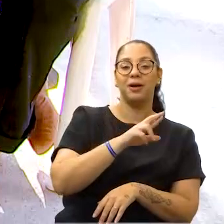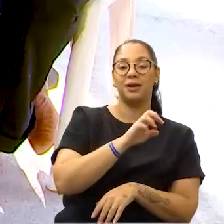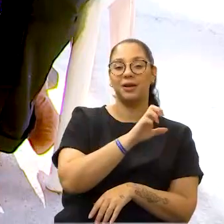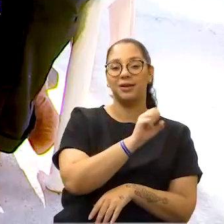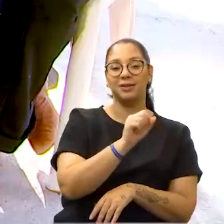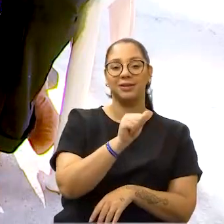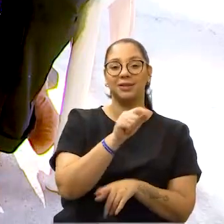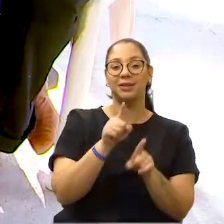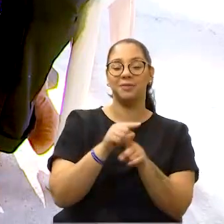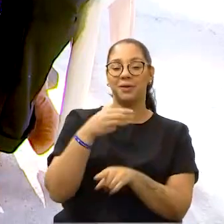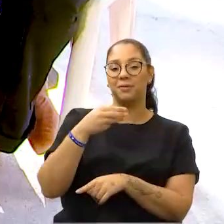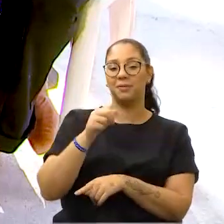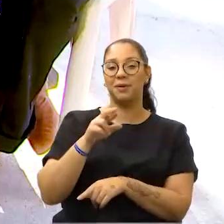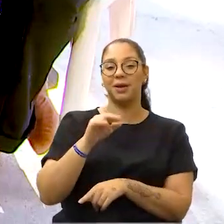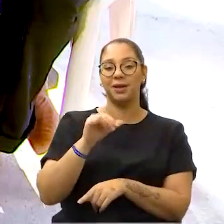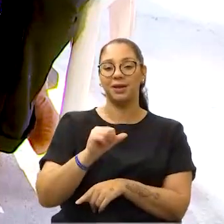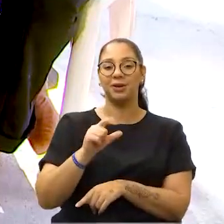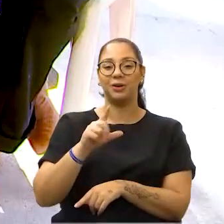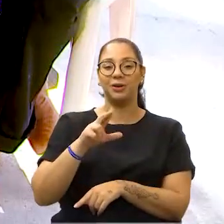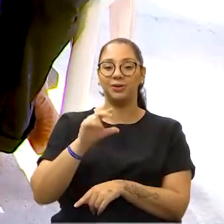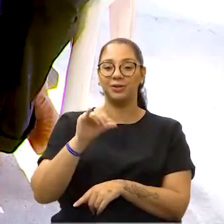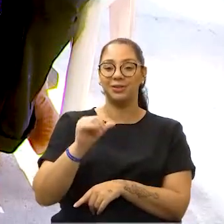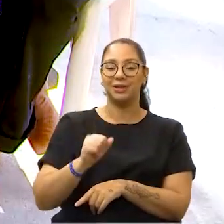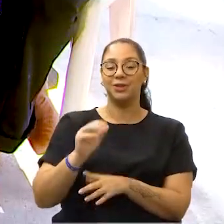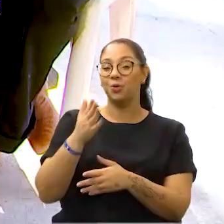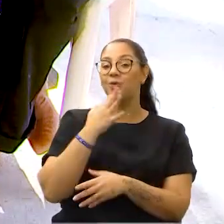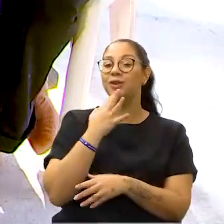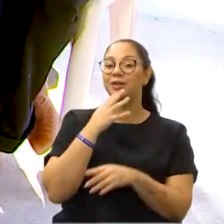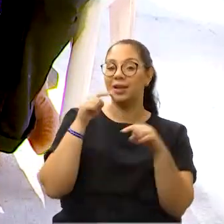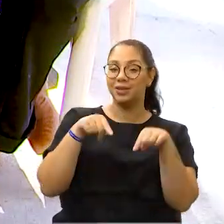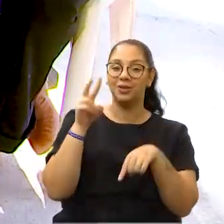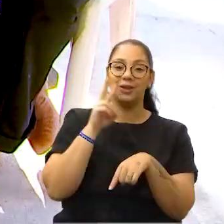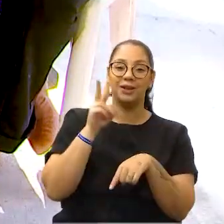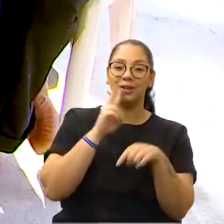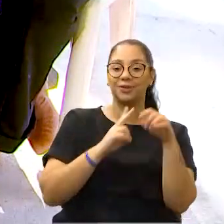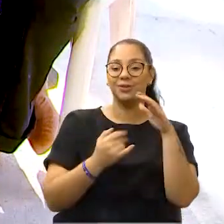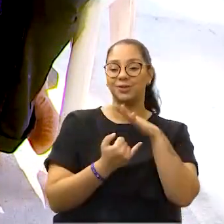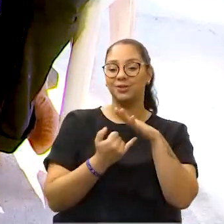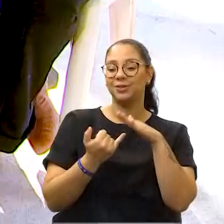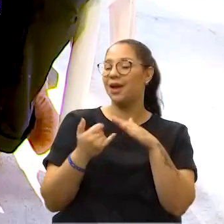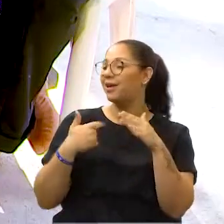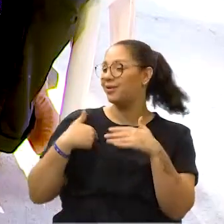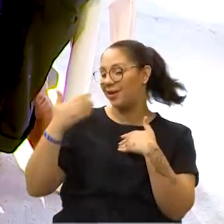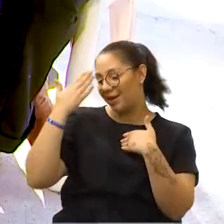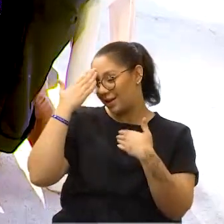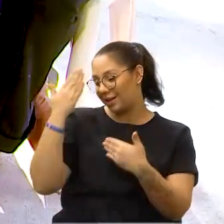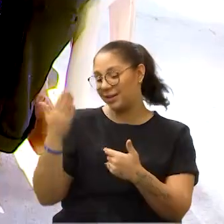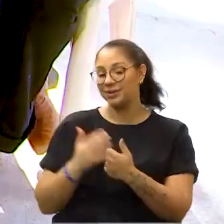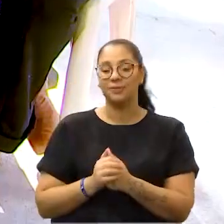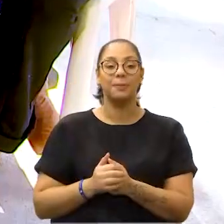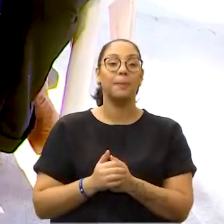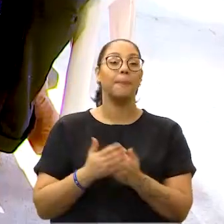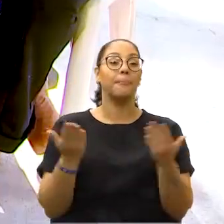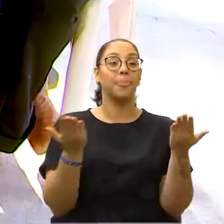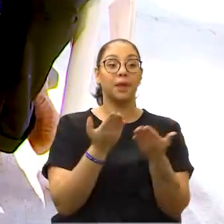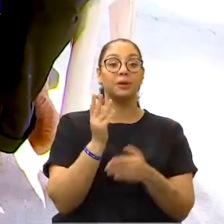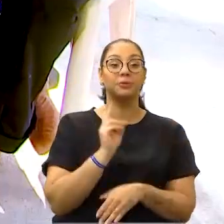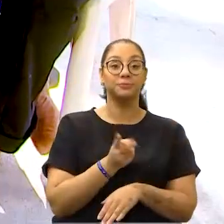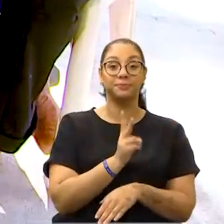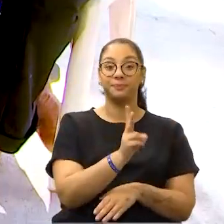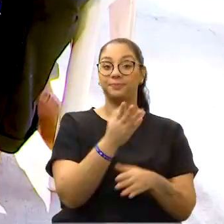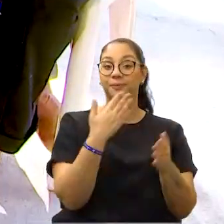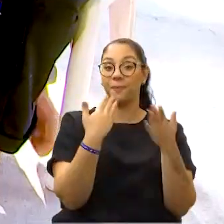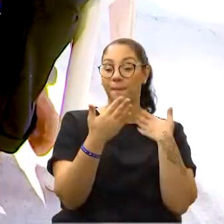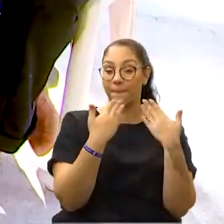viu? Vanessa, Maria Lúcia, foi um prazer conhecer um pouco mais da história aqui do Instituto. Eu que